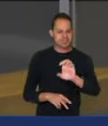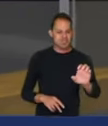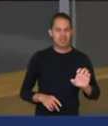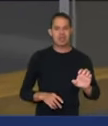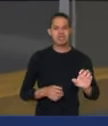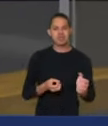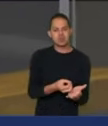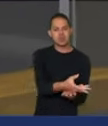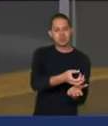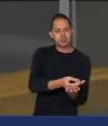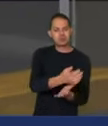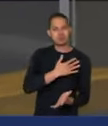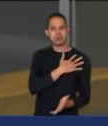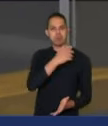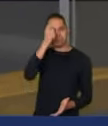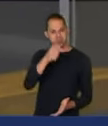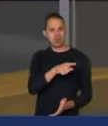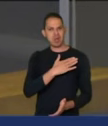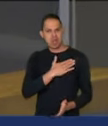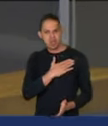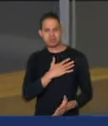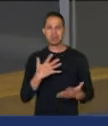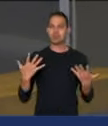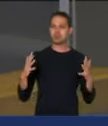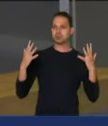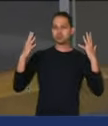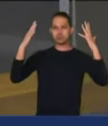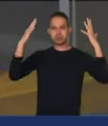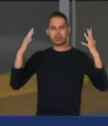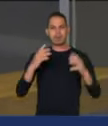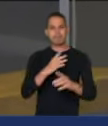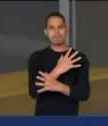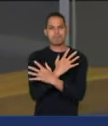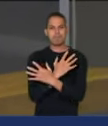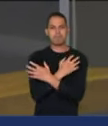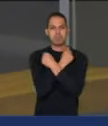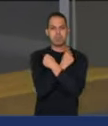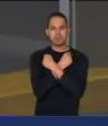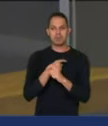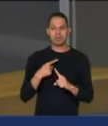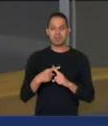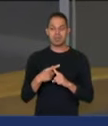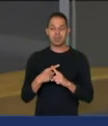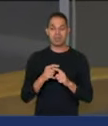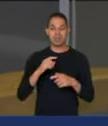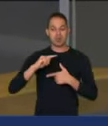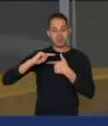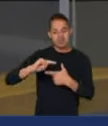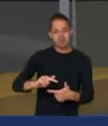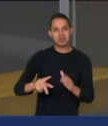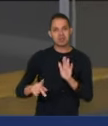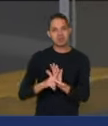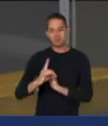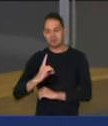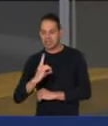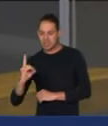beneficiados com essa ditadura, se regozijando com a censura de deputados simplesmente por serem conservadores, serem de direita, pau